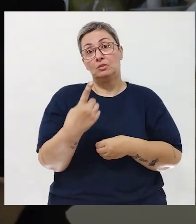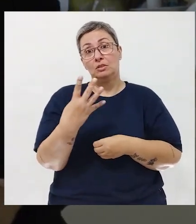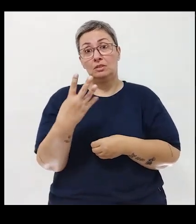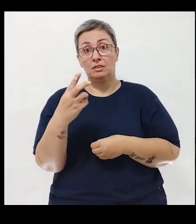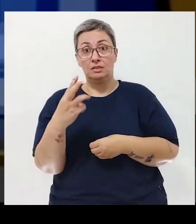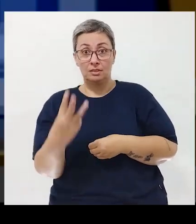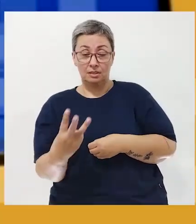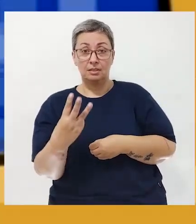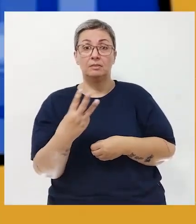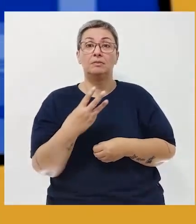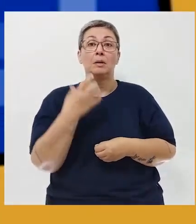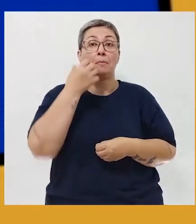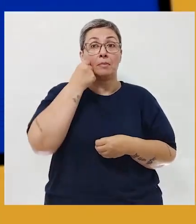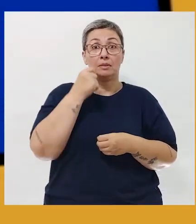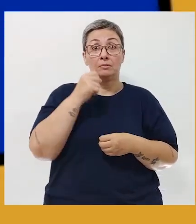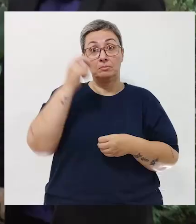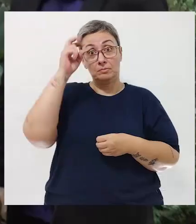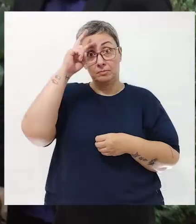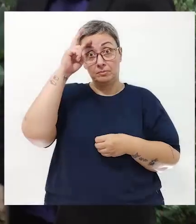21.143.